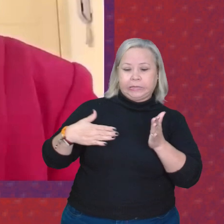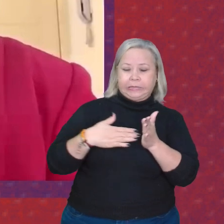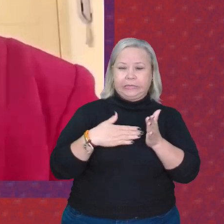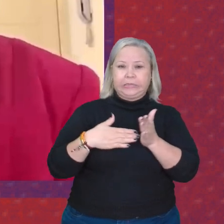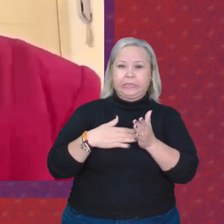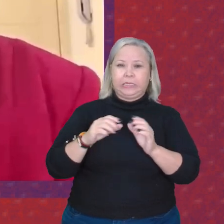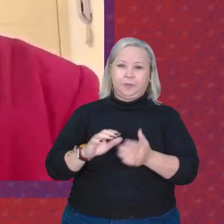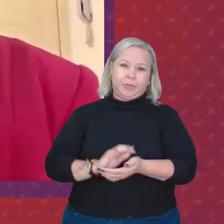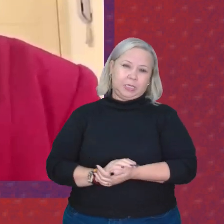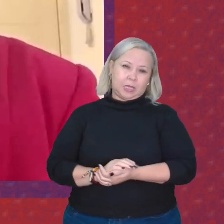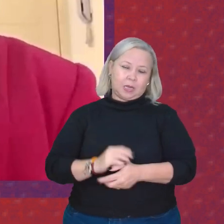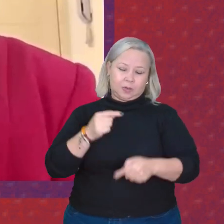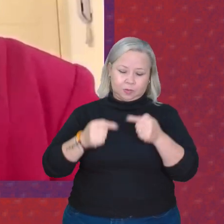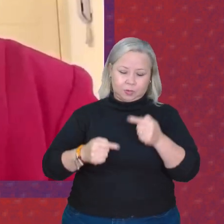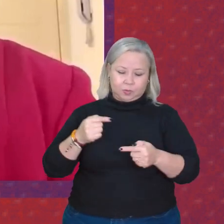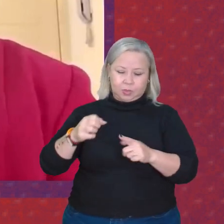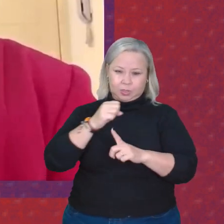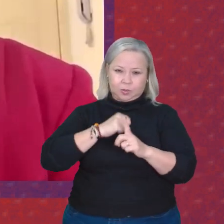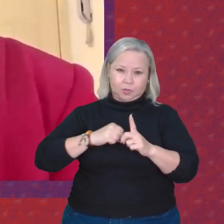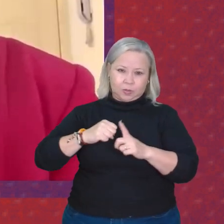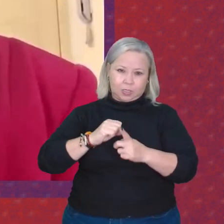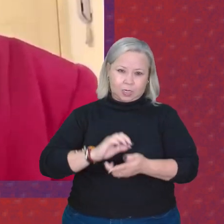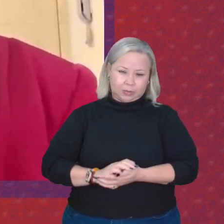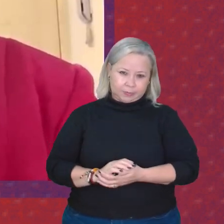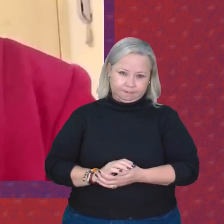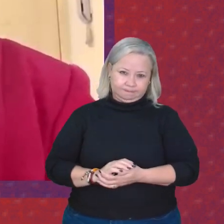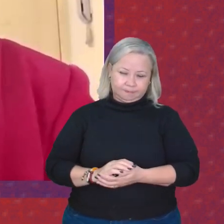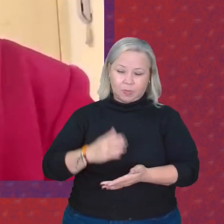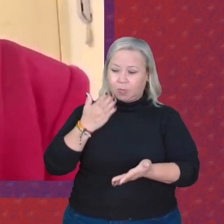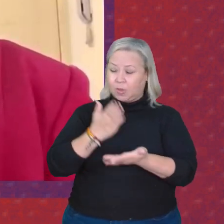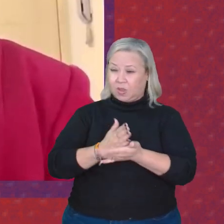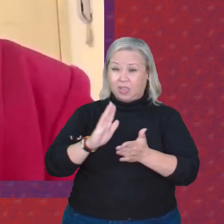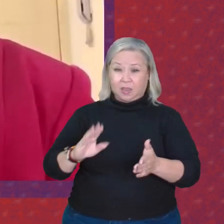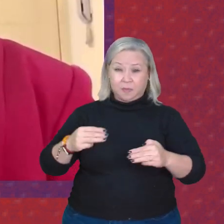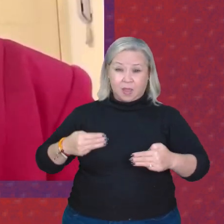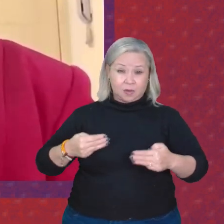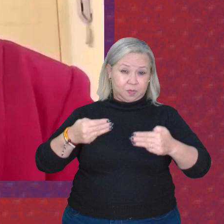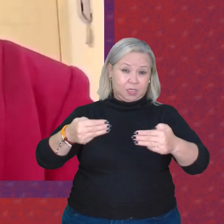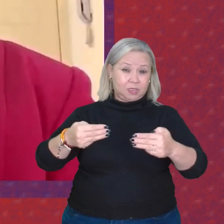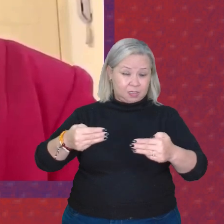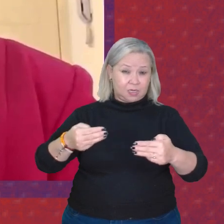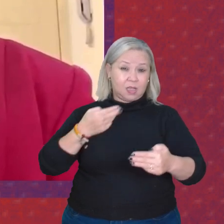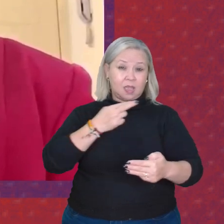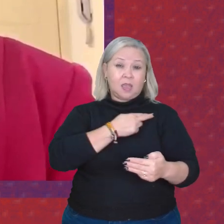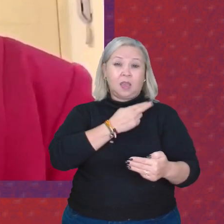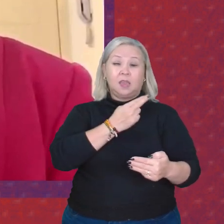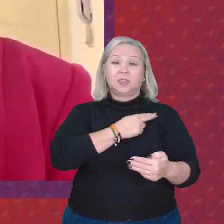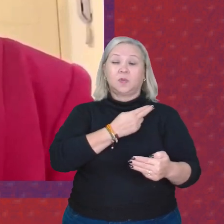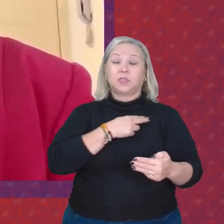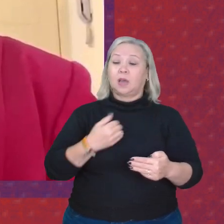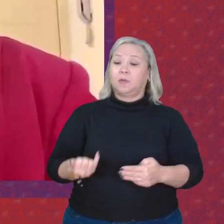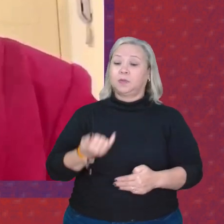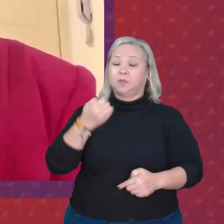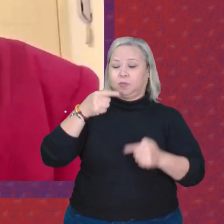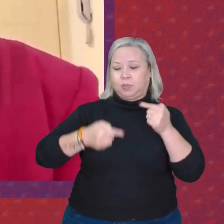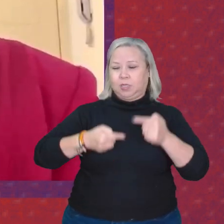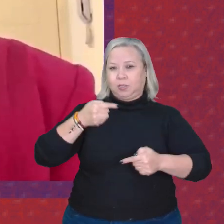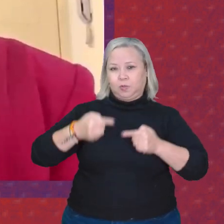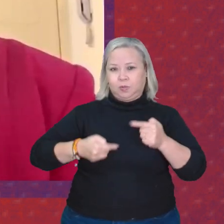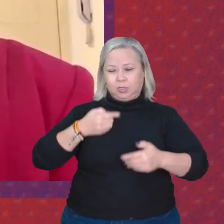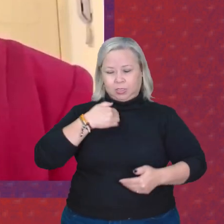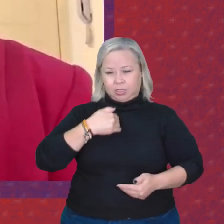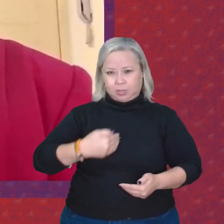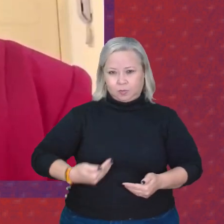o escopo das políticas sociais. Foram extintos ministérios responsáveis por importantes políticas